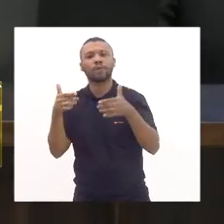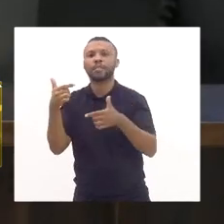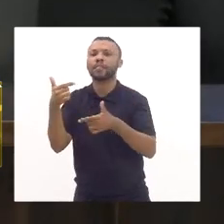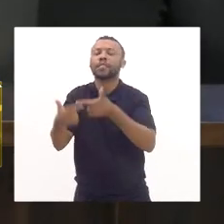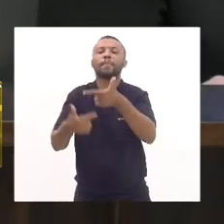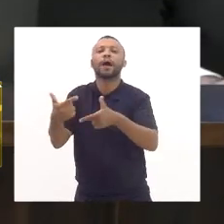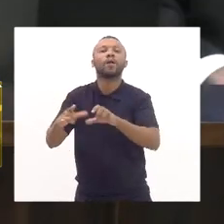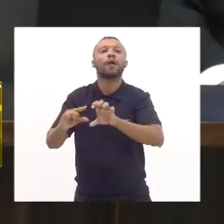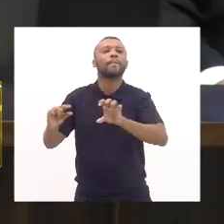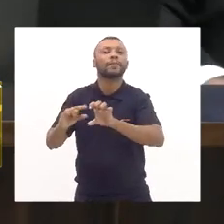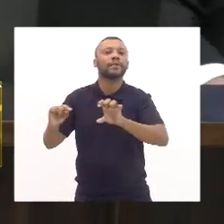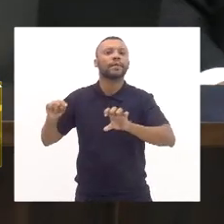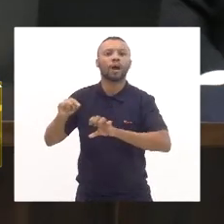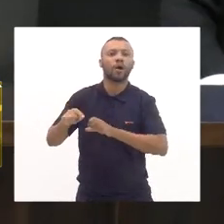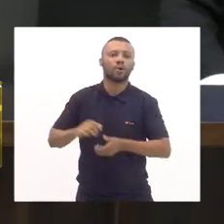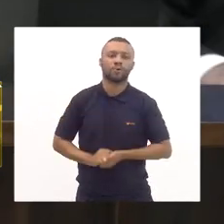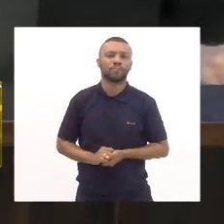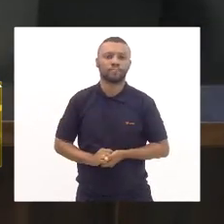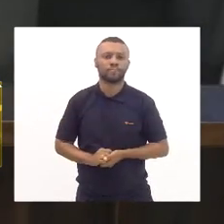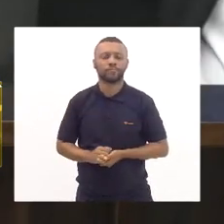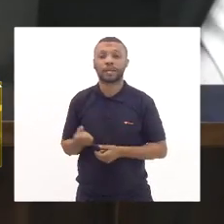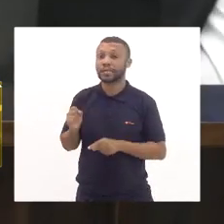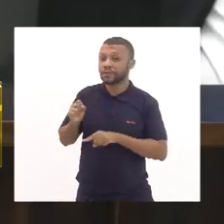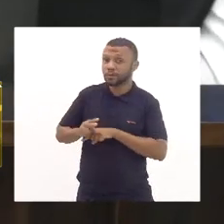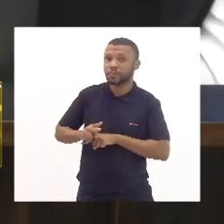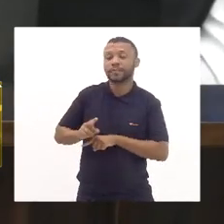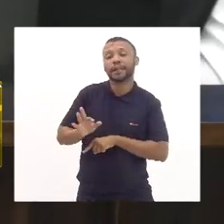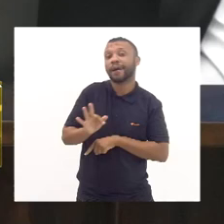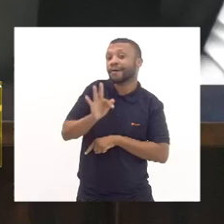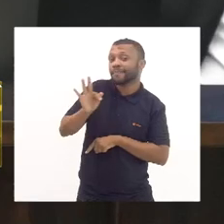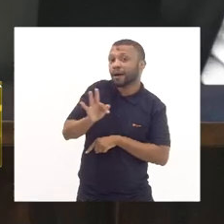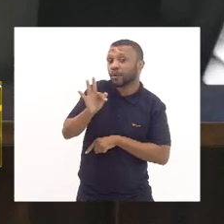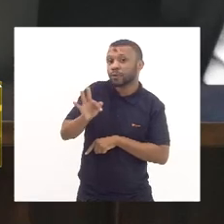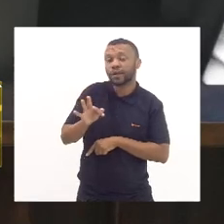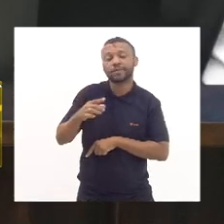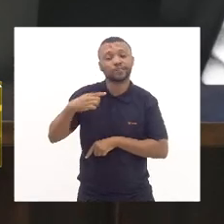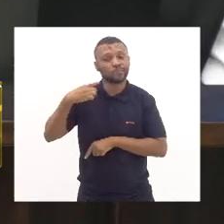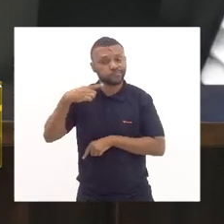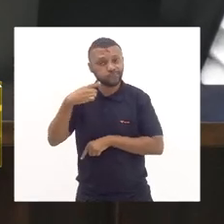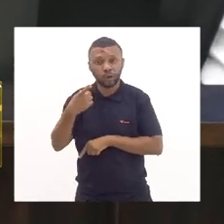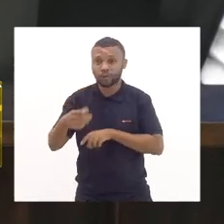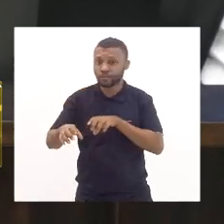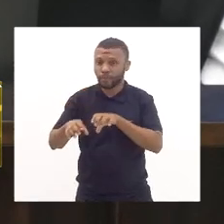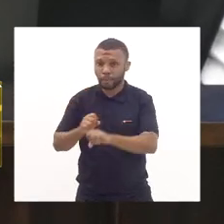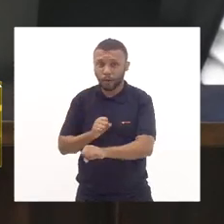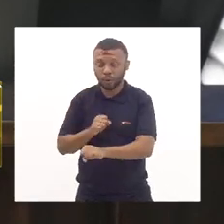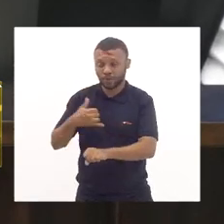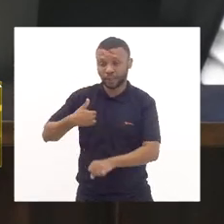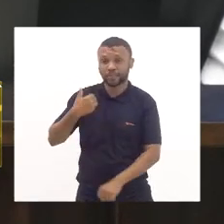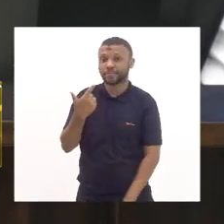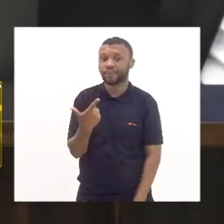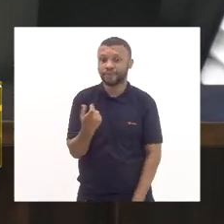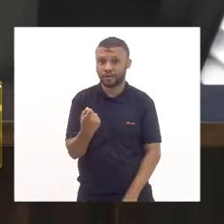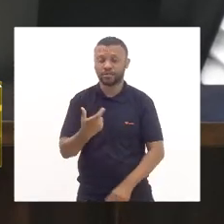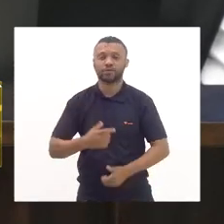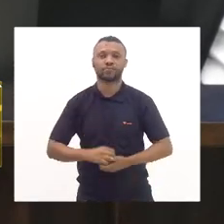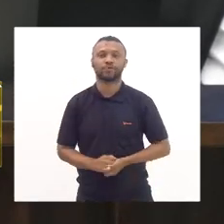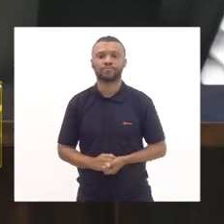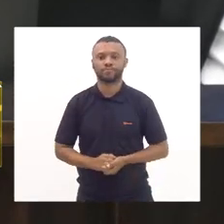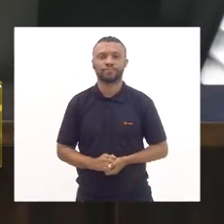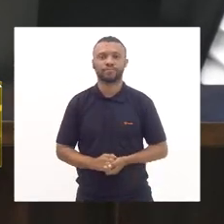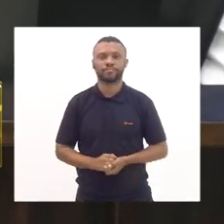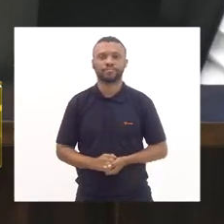empresarial. Ingressou na Faculdade de Direito, se tornou advogado aos 20 anos.